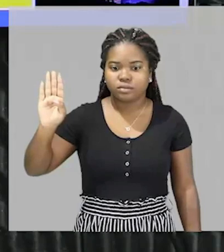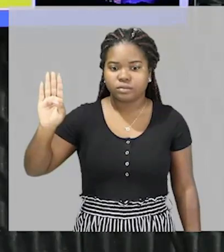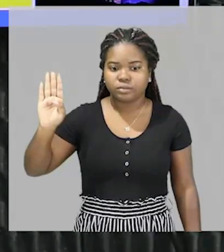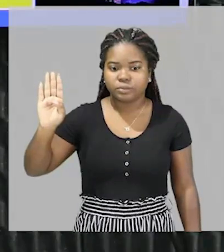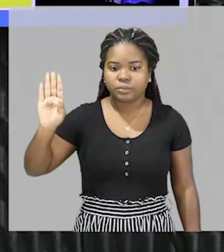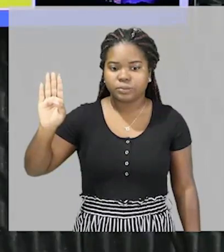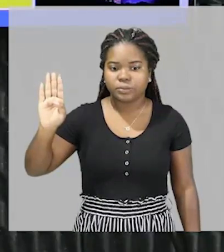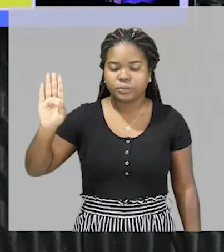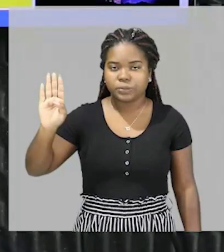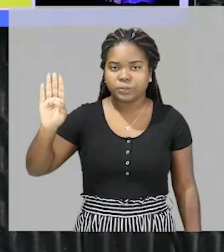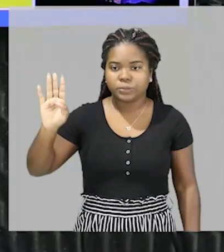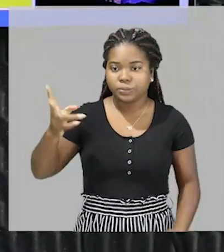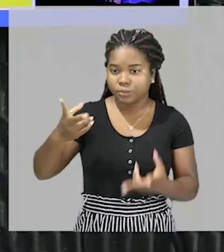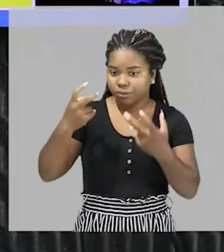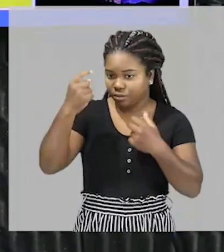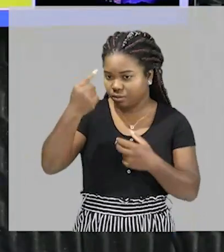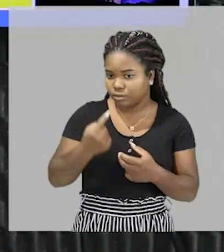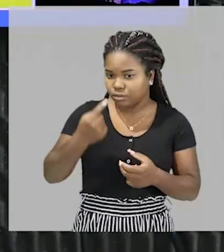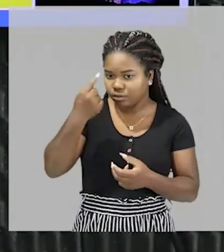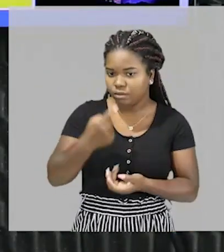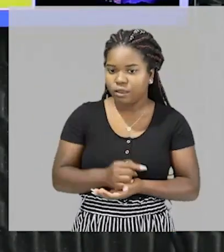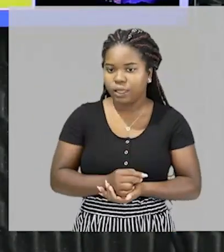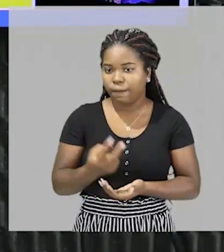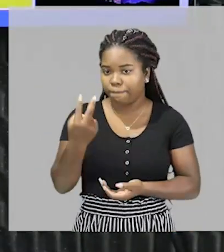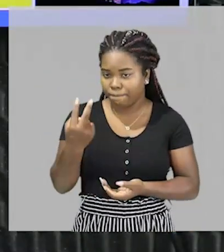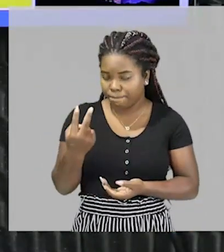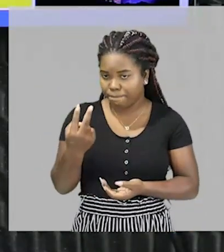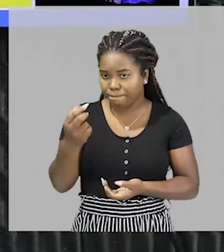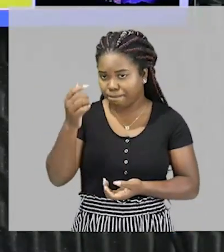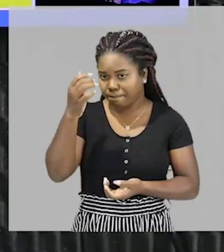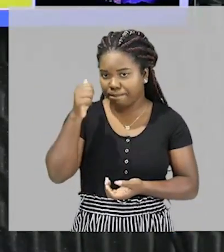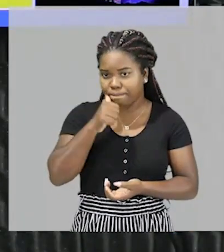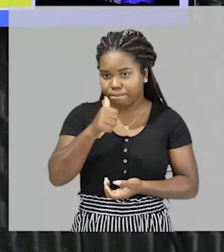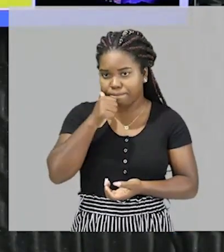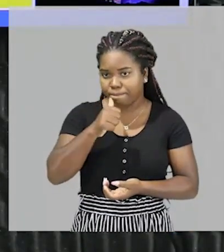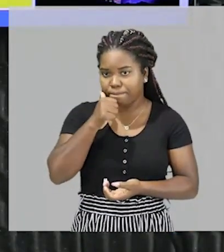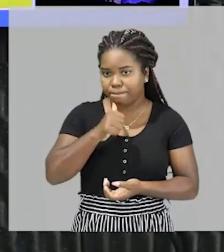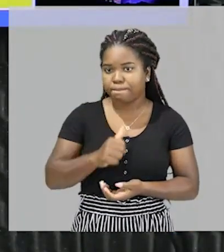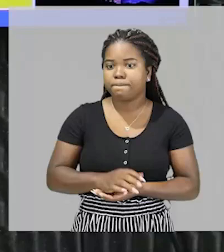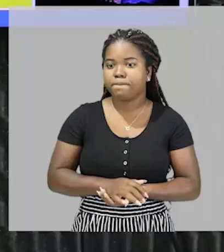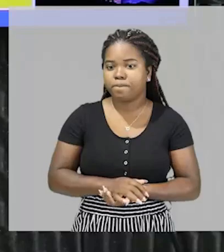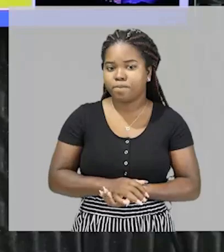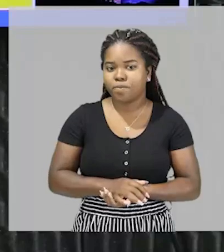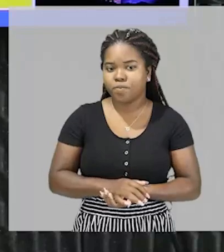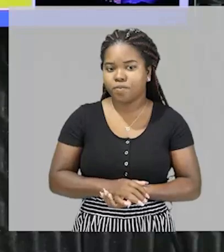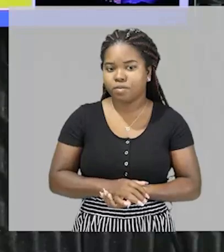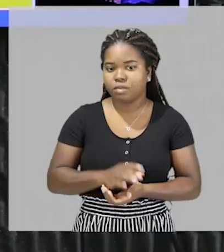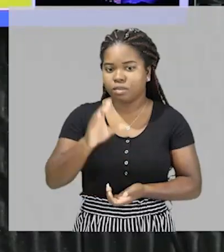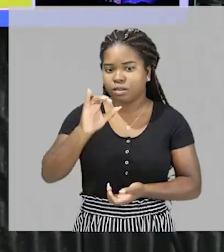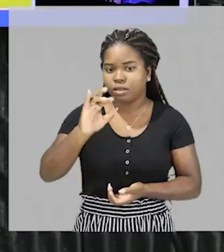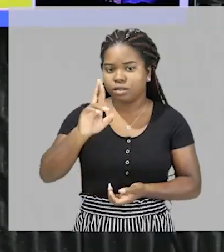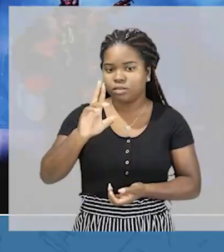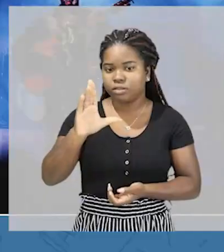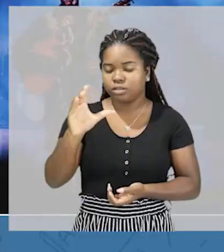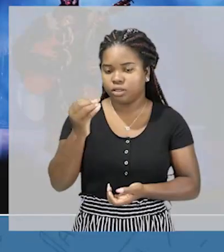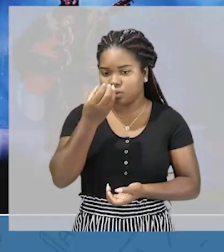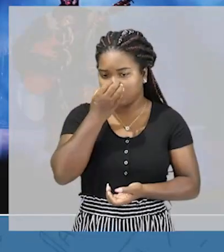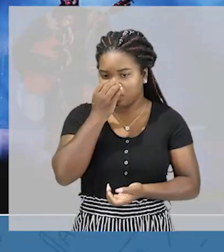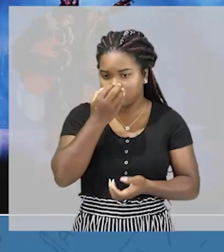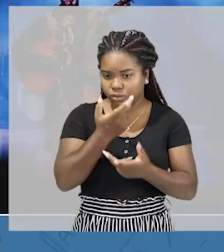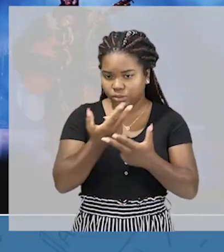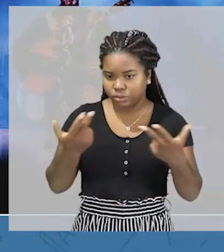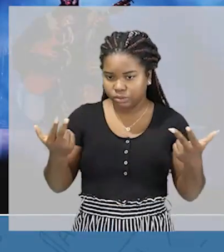artísticas. Vocês estão vendo na imagem? Né? Duas artistas de circo. O circo é uma manifestação cênica, é